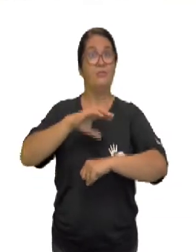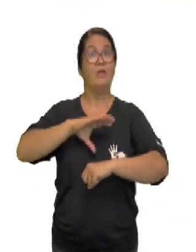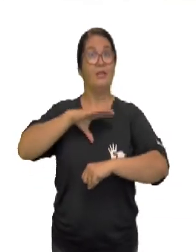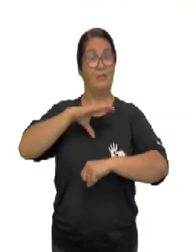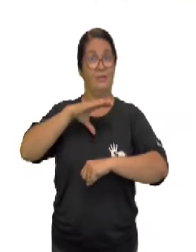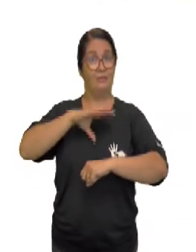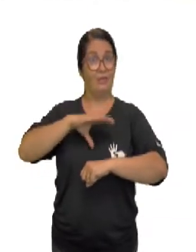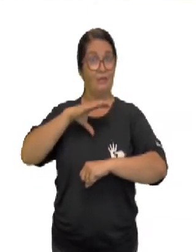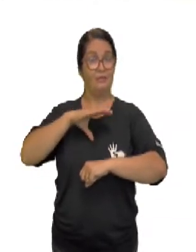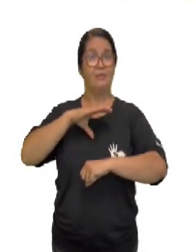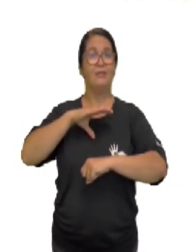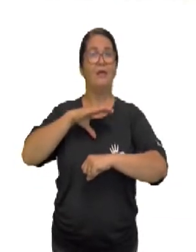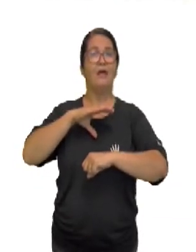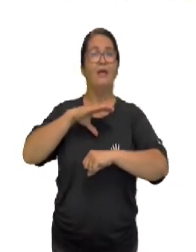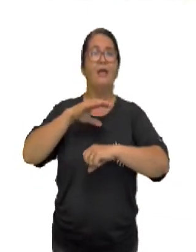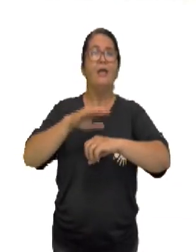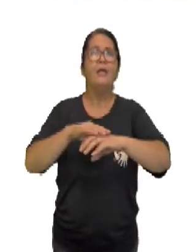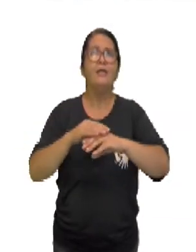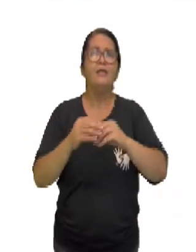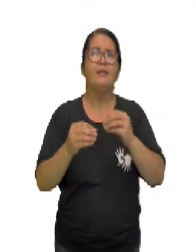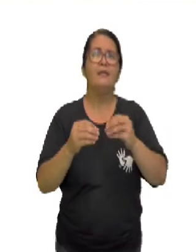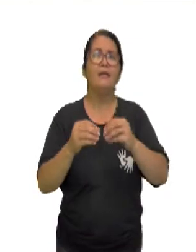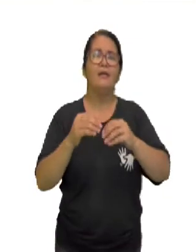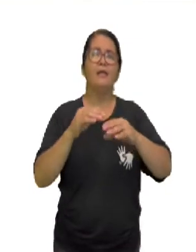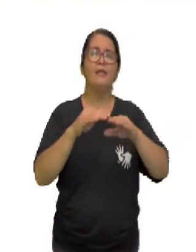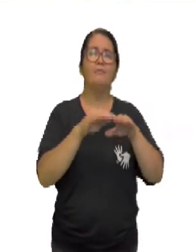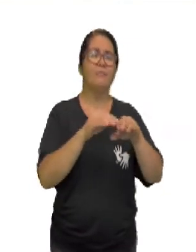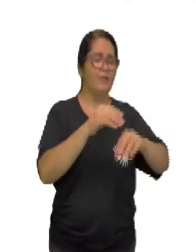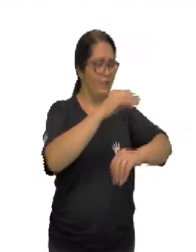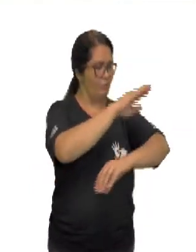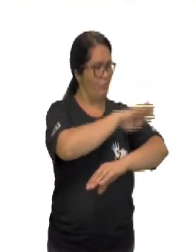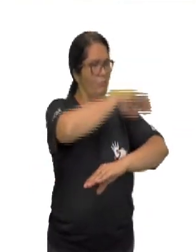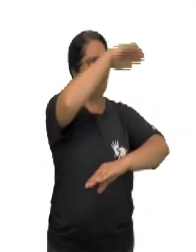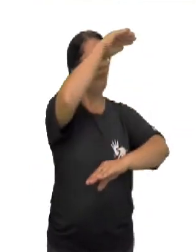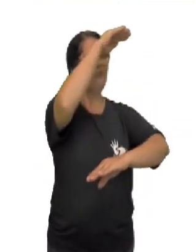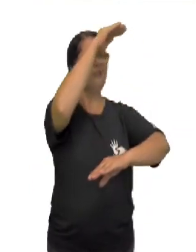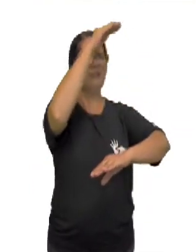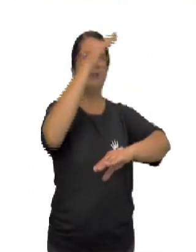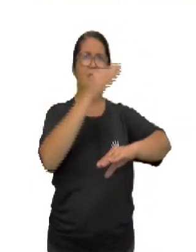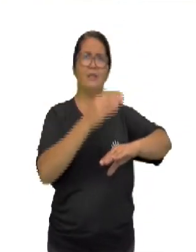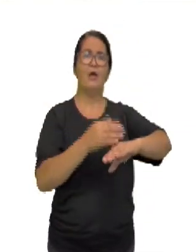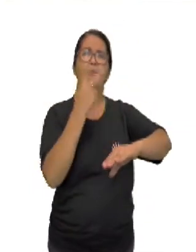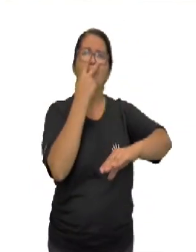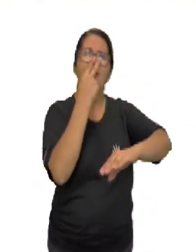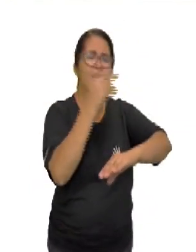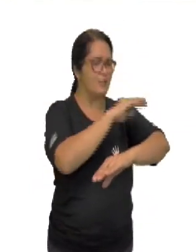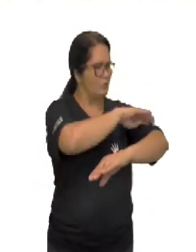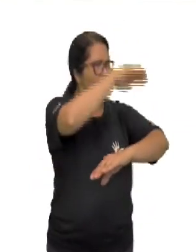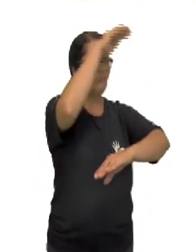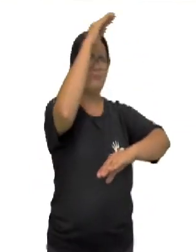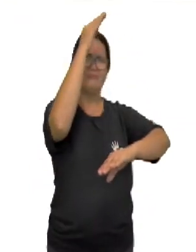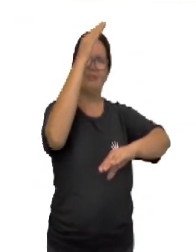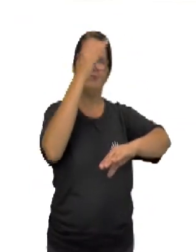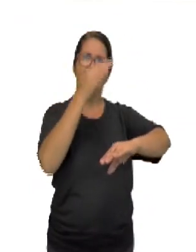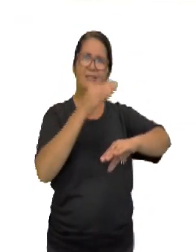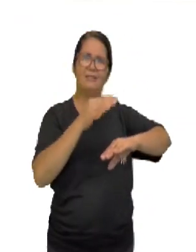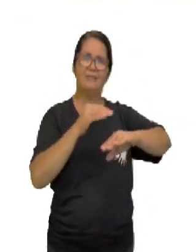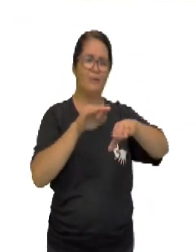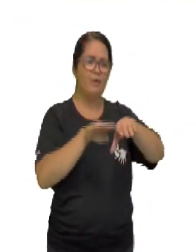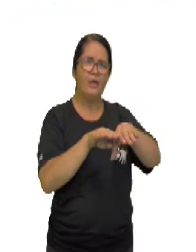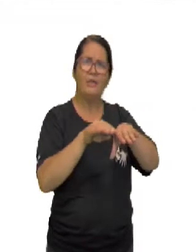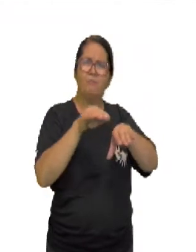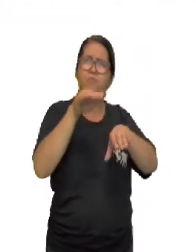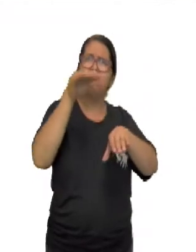no norte do Canadá, ele é um grande vazio demográfico, devido